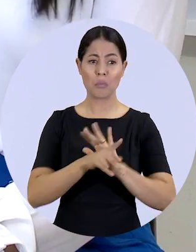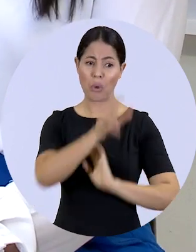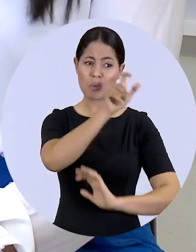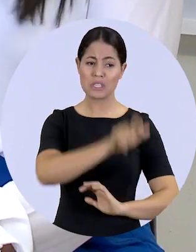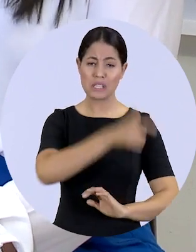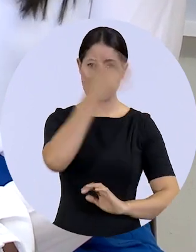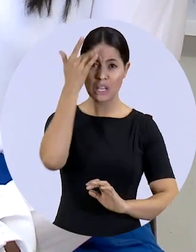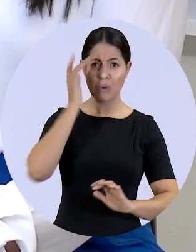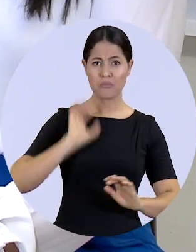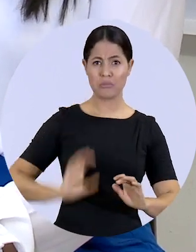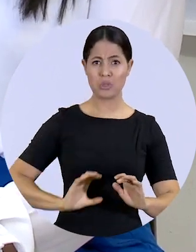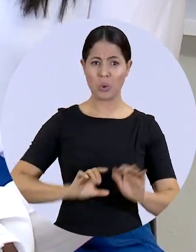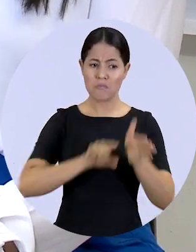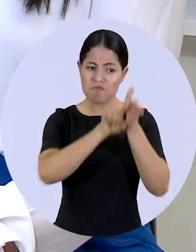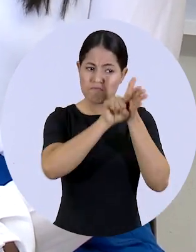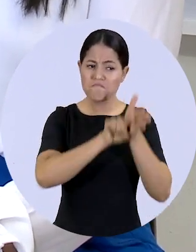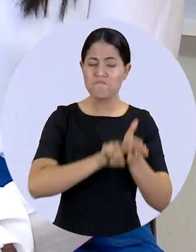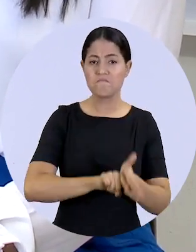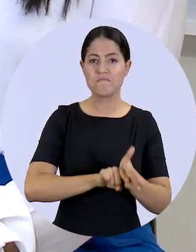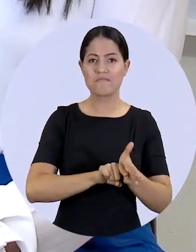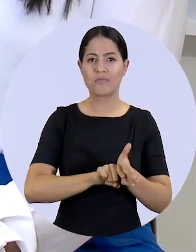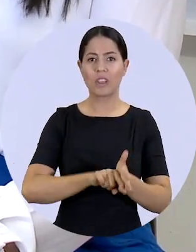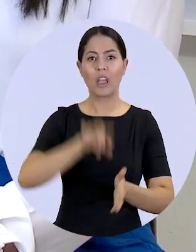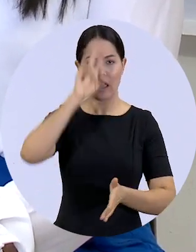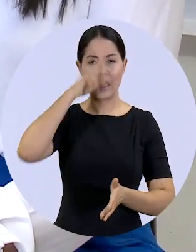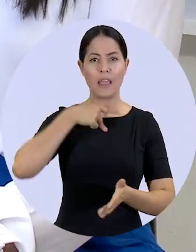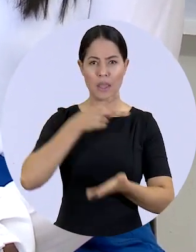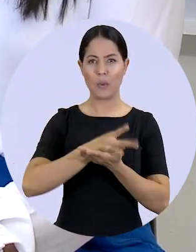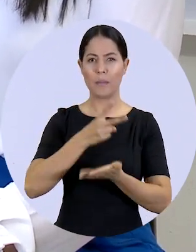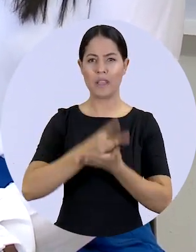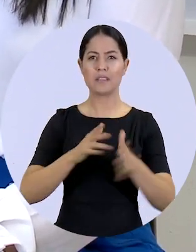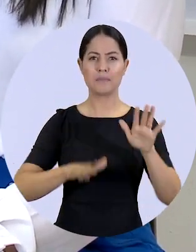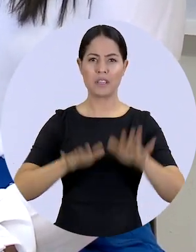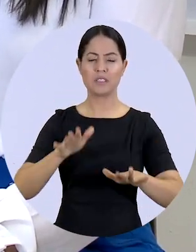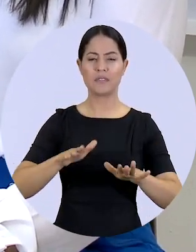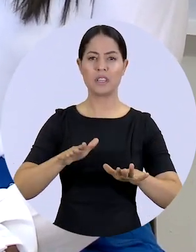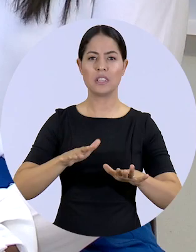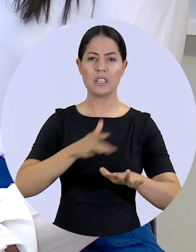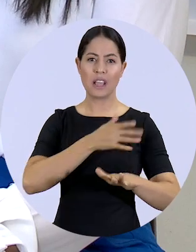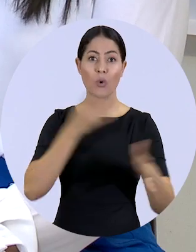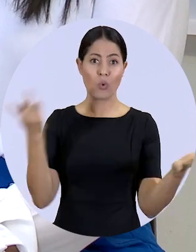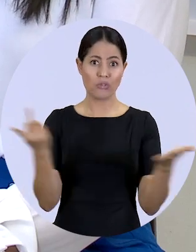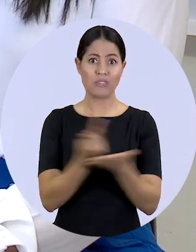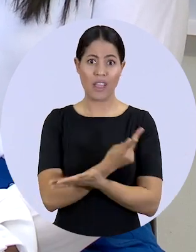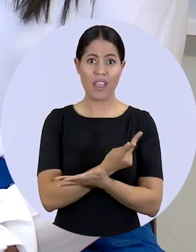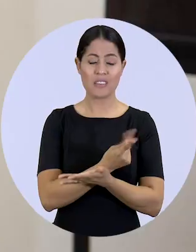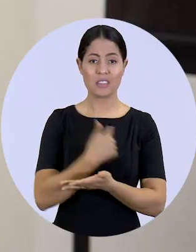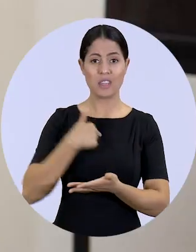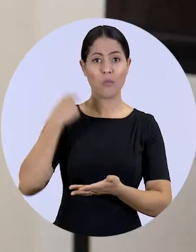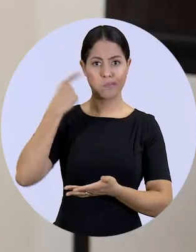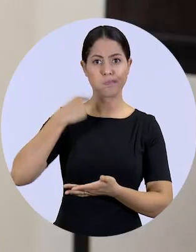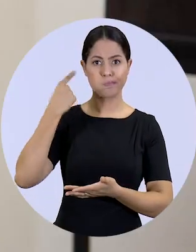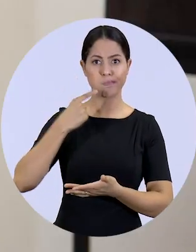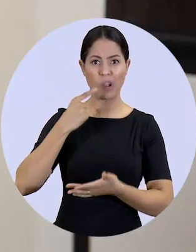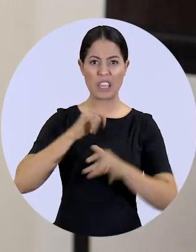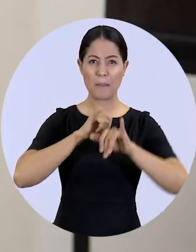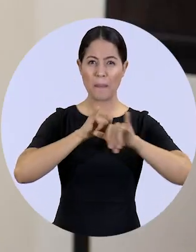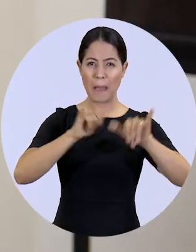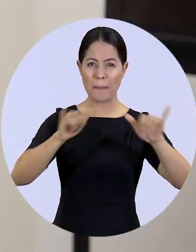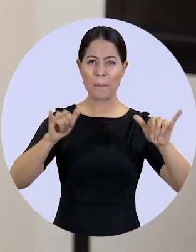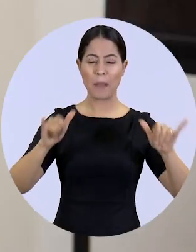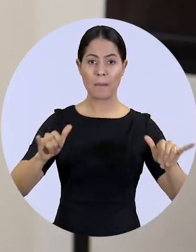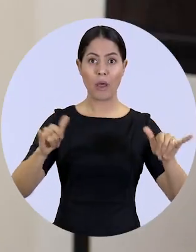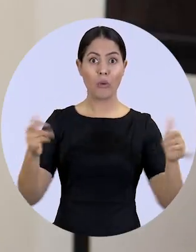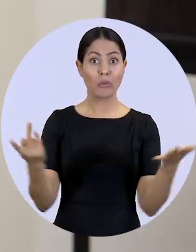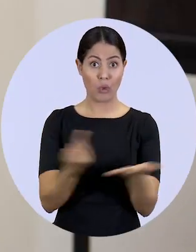que está sendo investigado. Eu advogo em muitos casos que tem mídia forte, mídia opressiva, e muitas vezes a gente